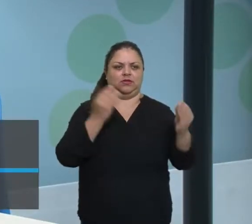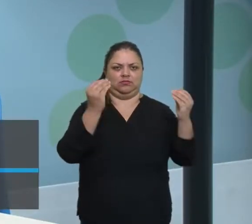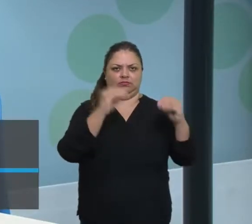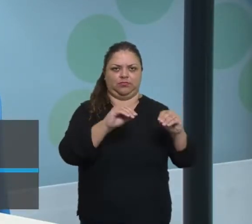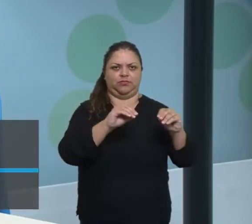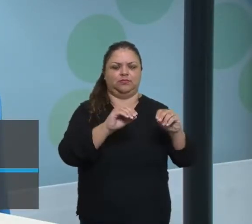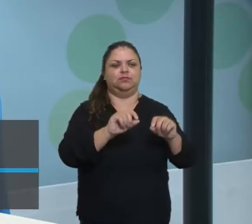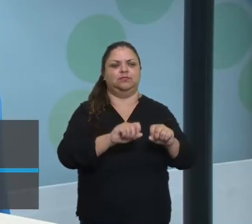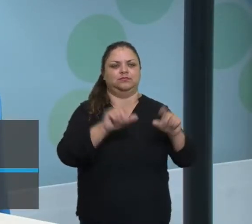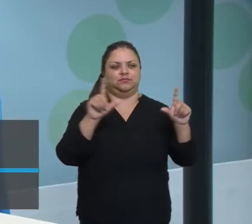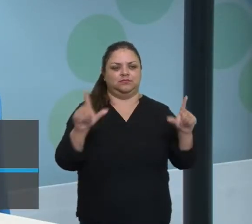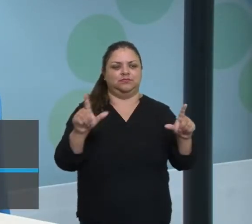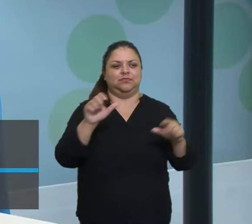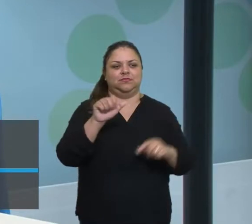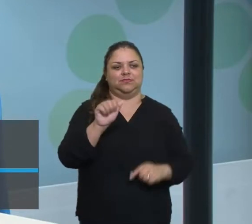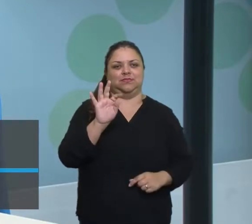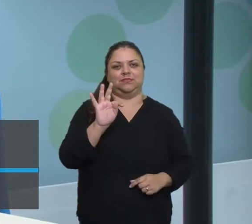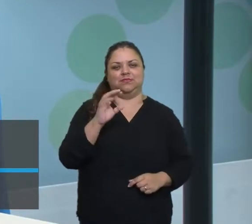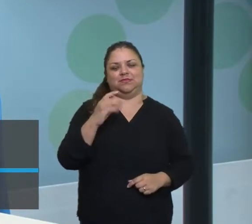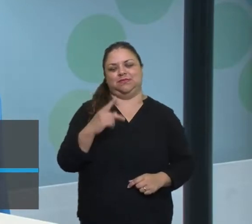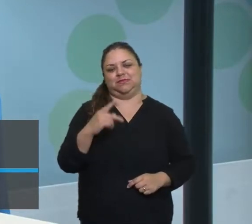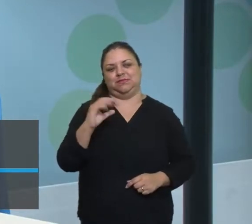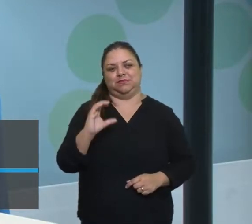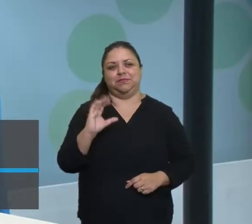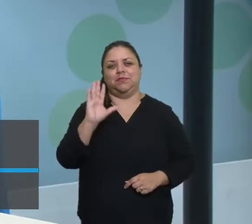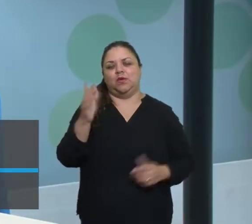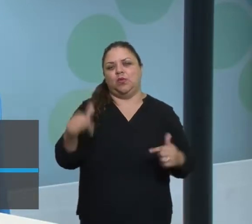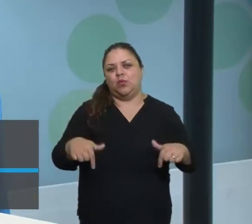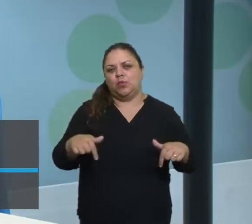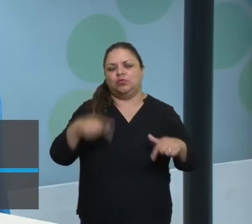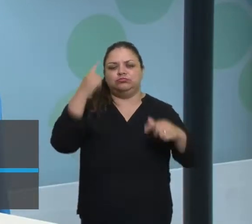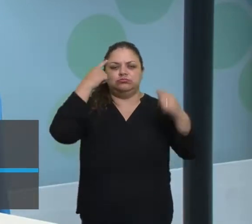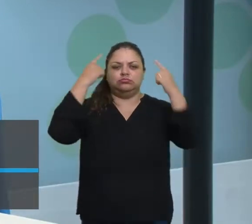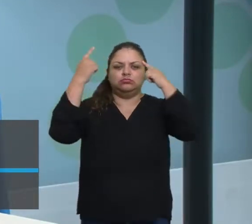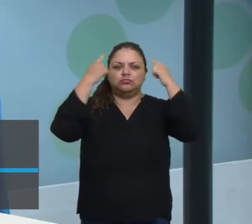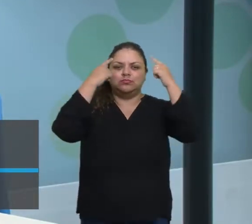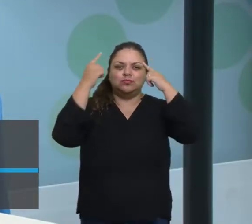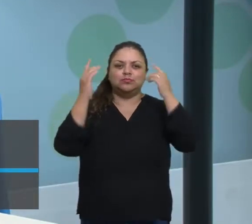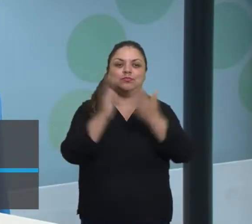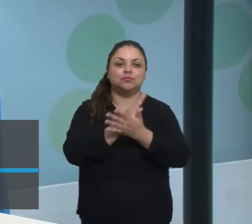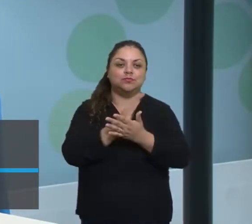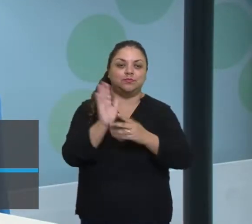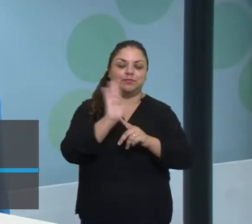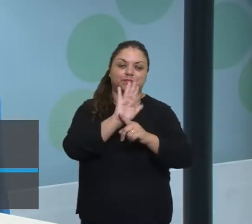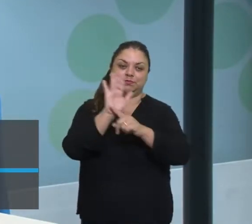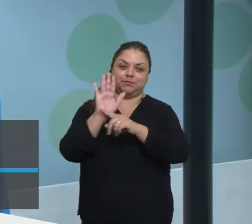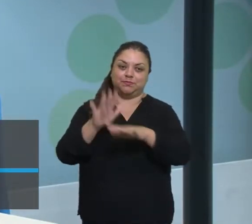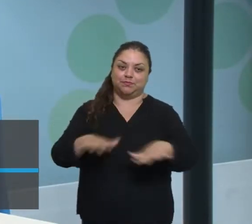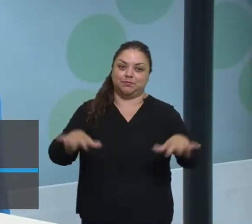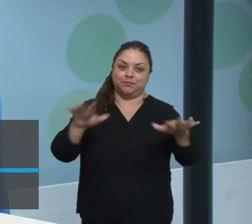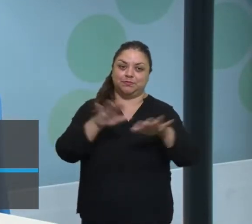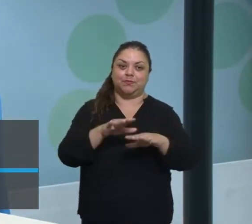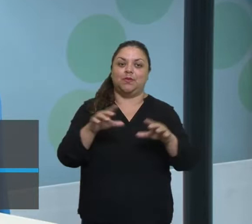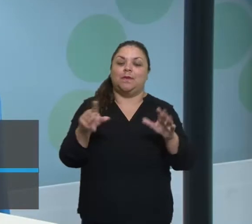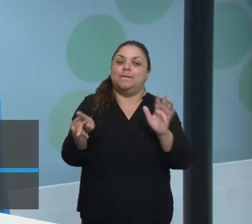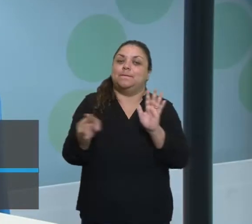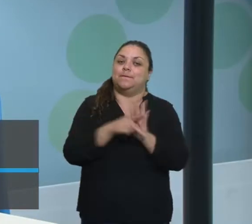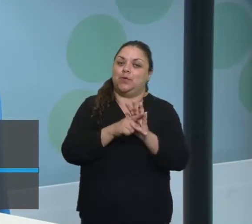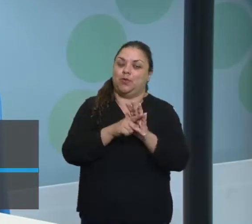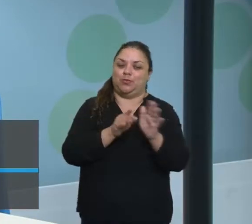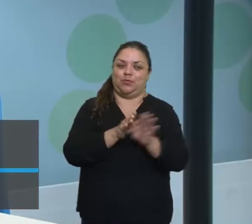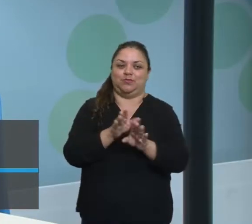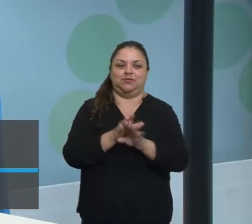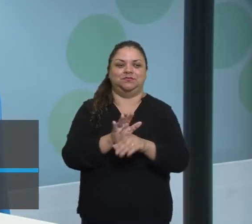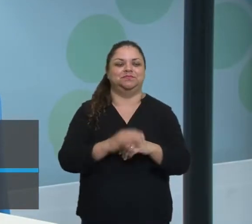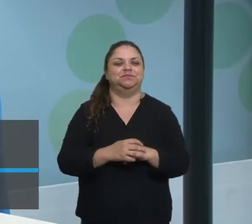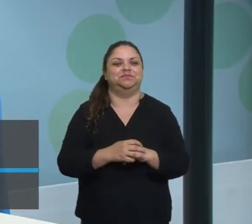e a gente aqui vai está apenas pensando alguns pontos para depois tratar também de outros pontos relacionados ao próprio conselho então